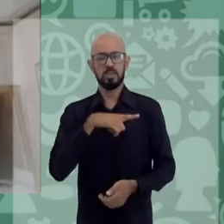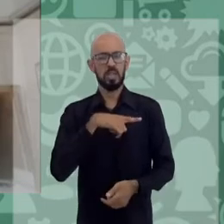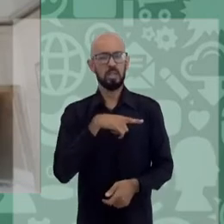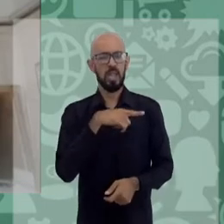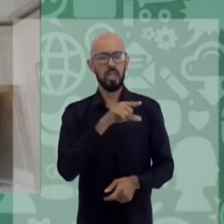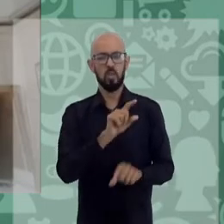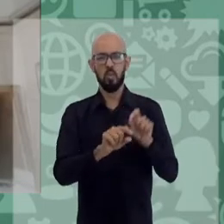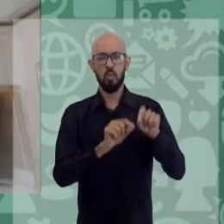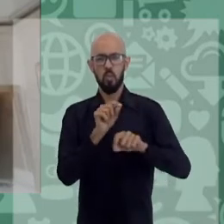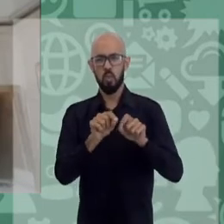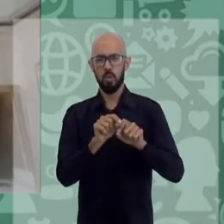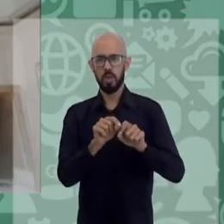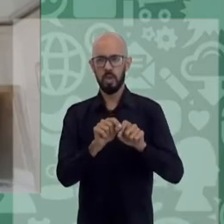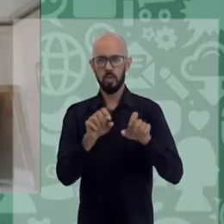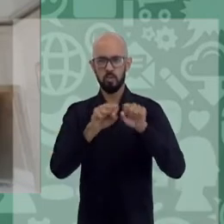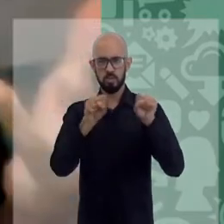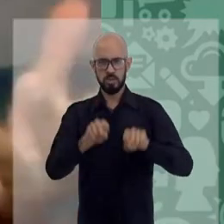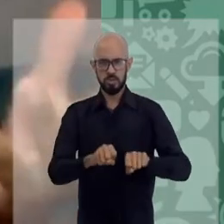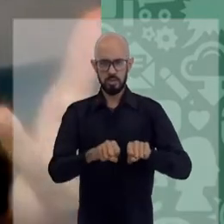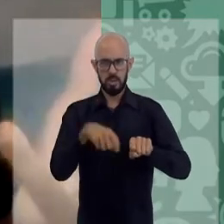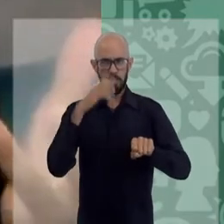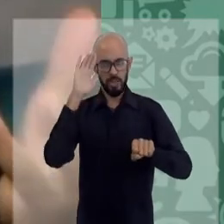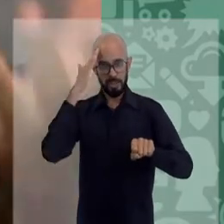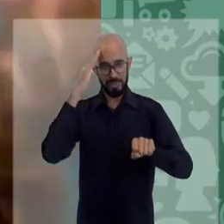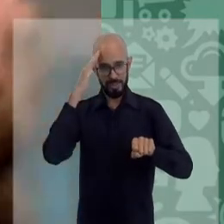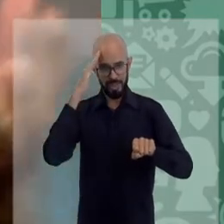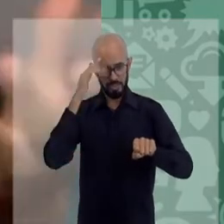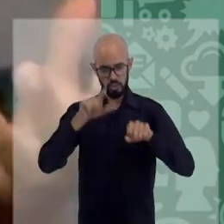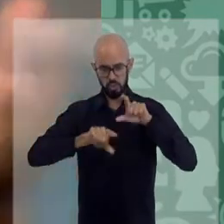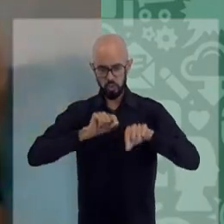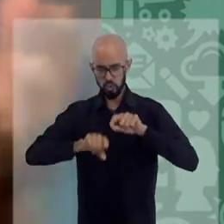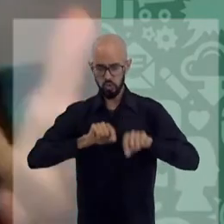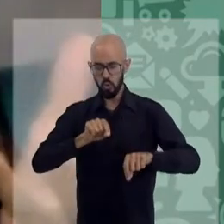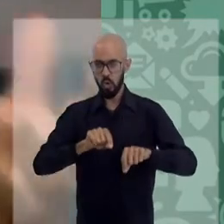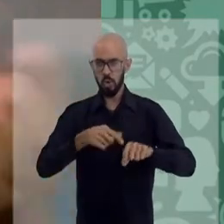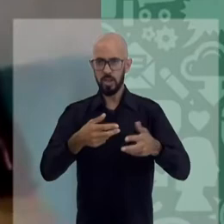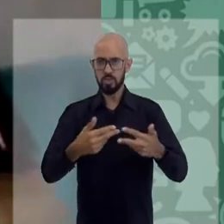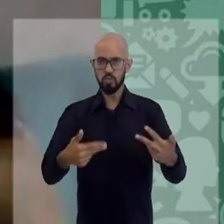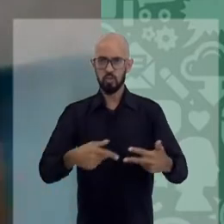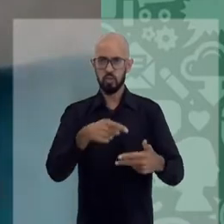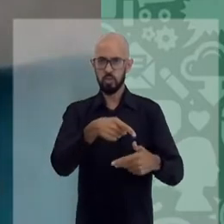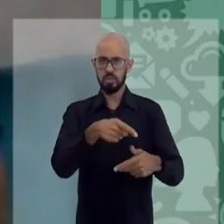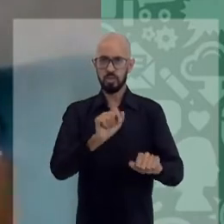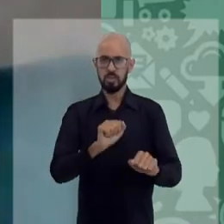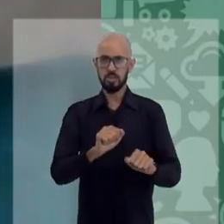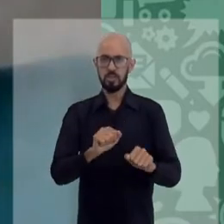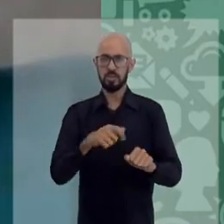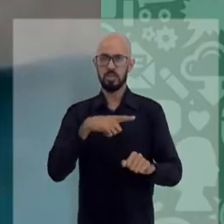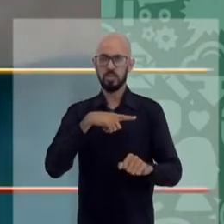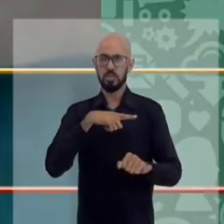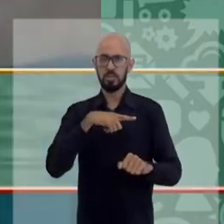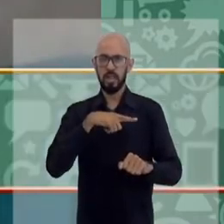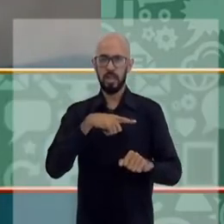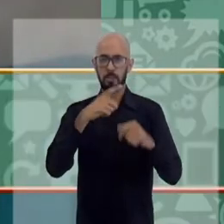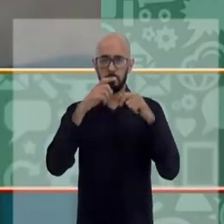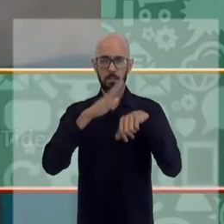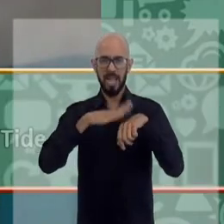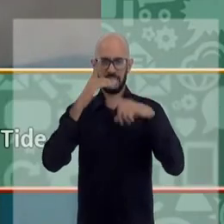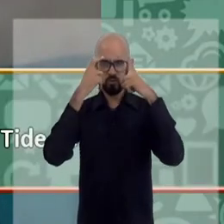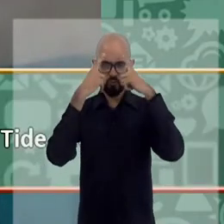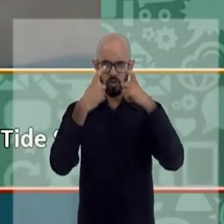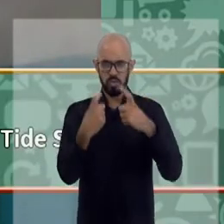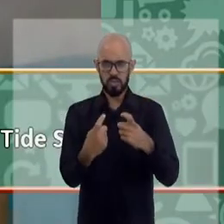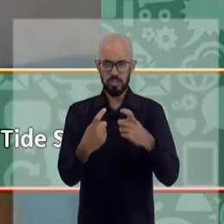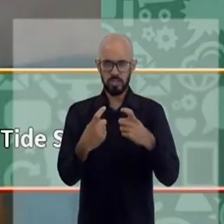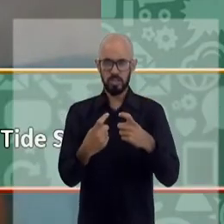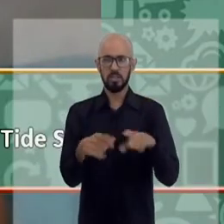um algoritmo que sempre tende a direcionar e privilegiar, dar mais visibilidade para aquele debate, que é o debate mais violento e mais